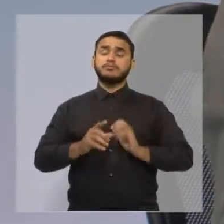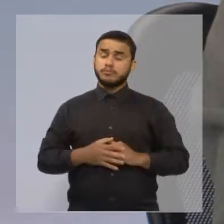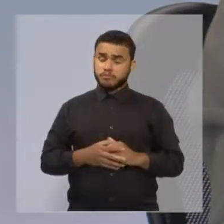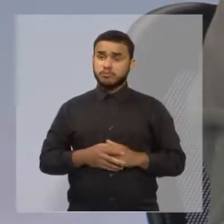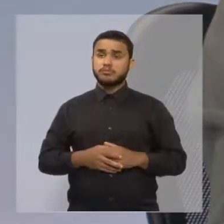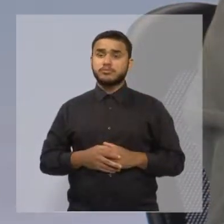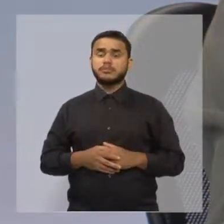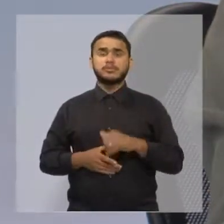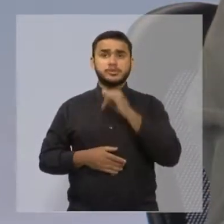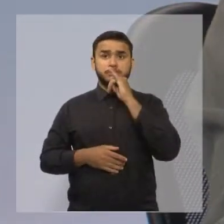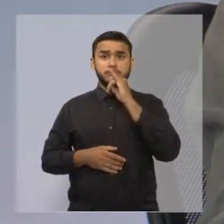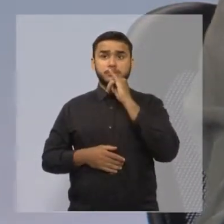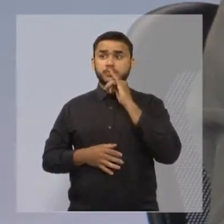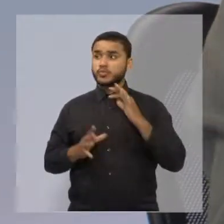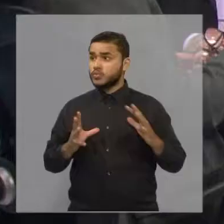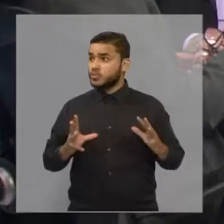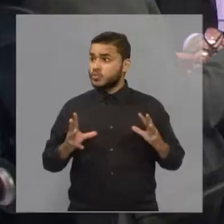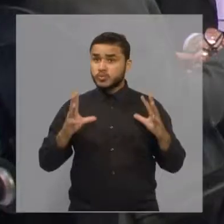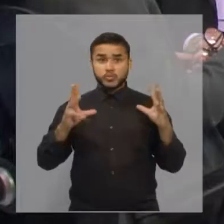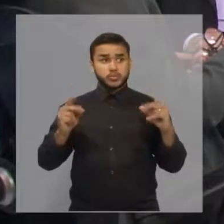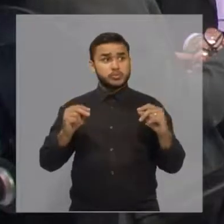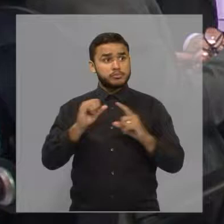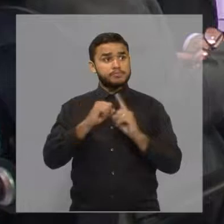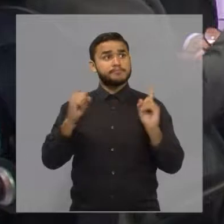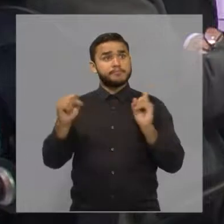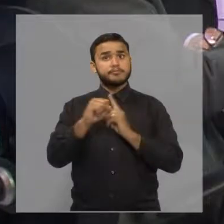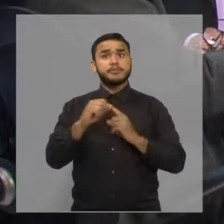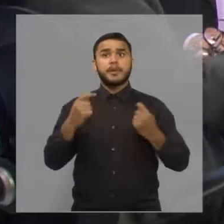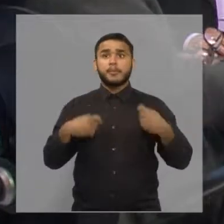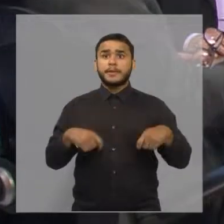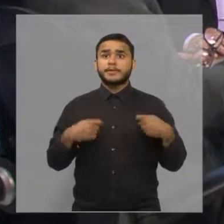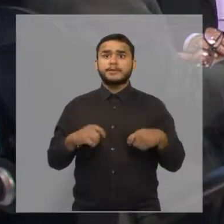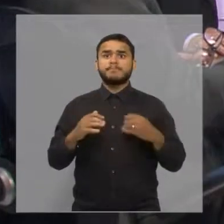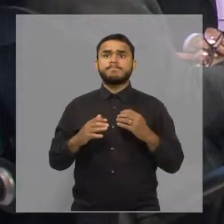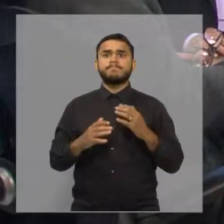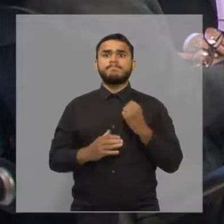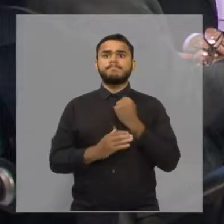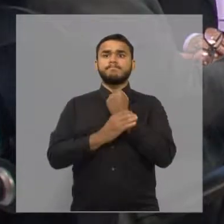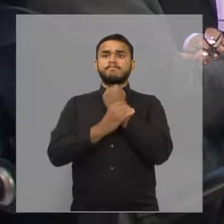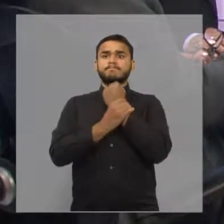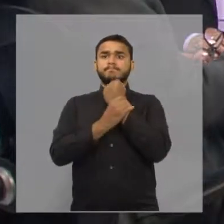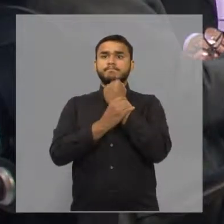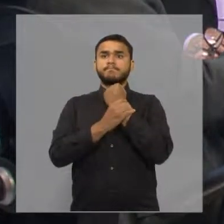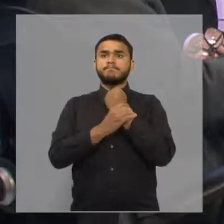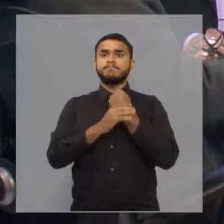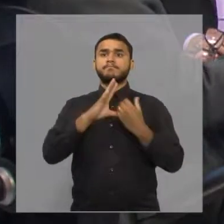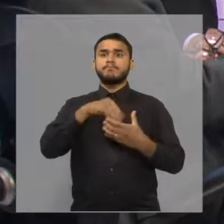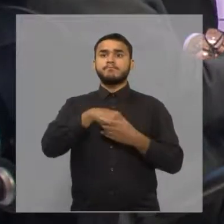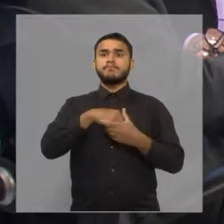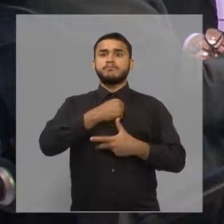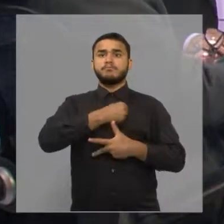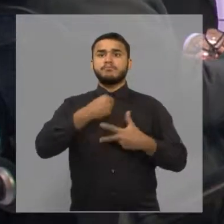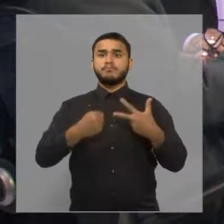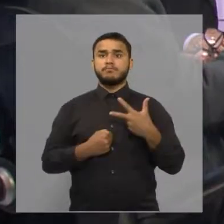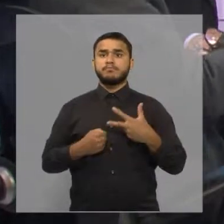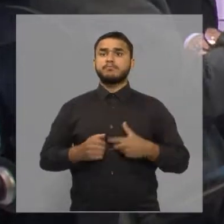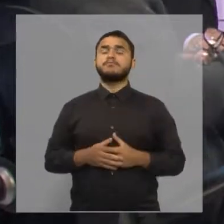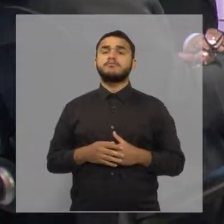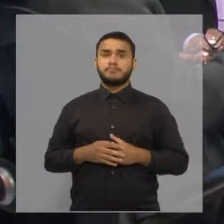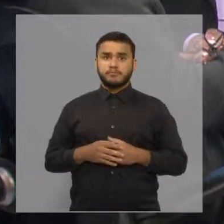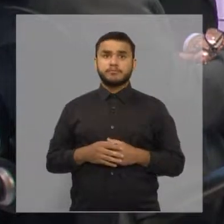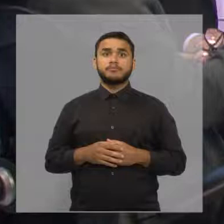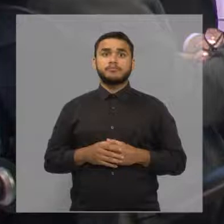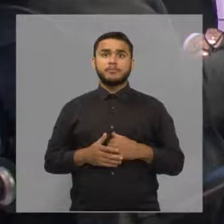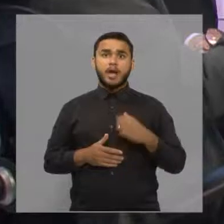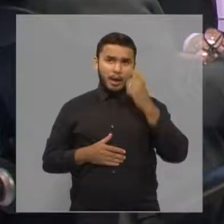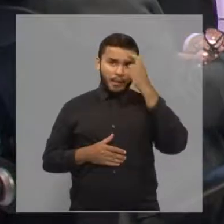que falta para a sociedade brasileira é consistência nas instituições. Né? E parece que o presidente, eu não vou